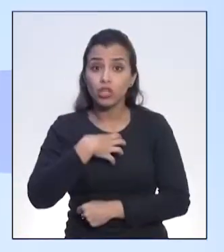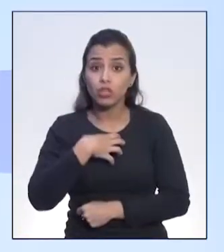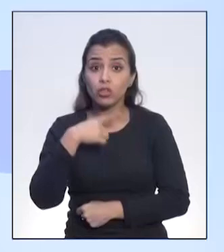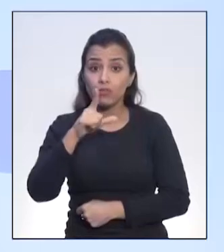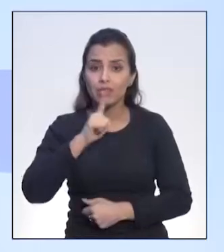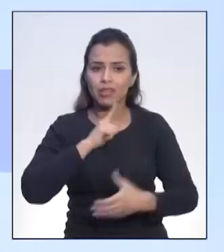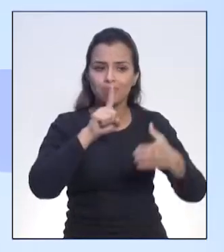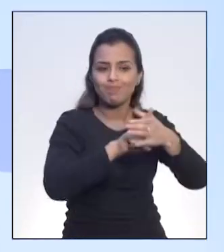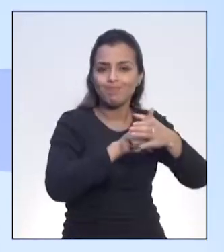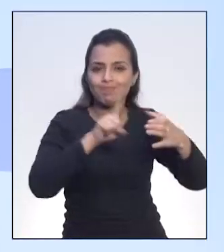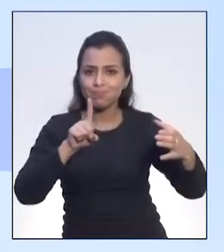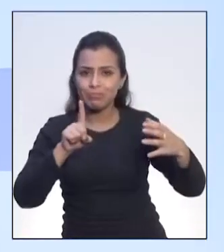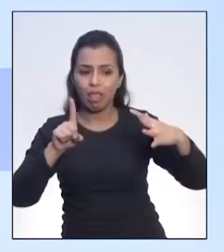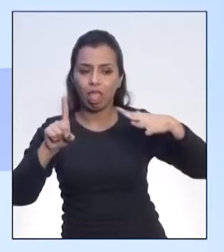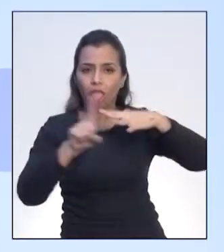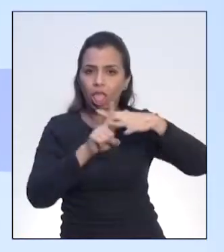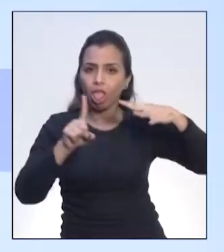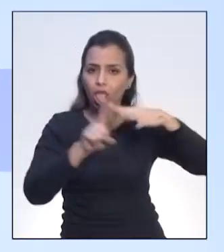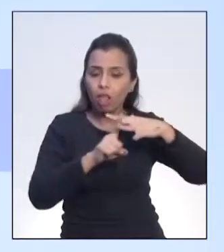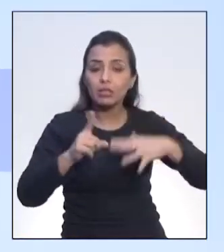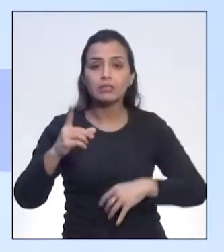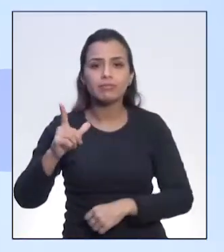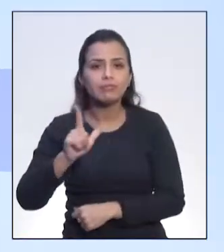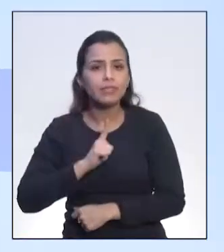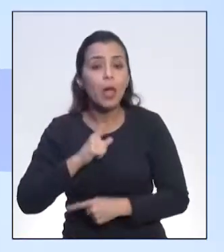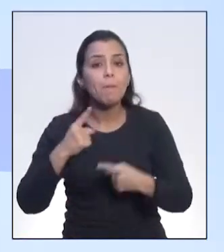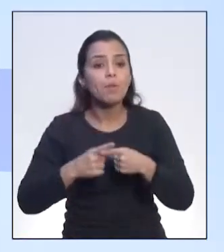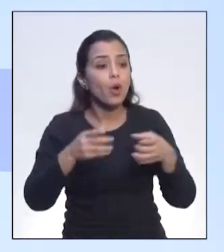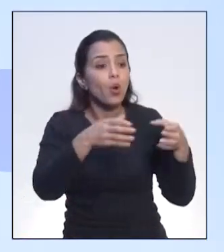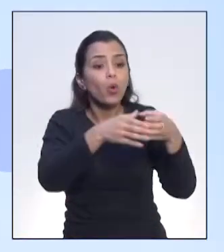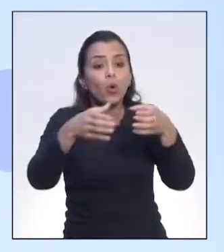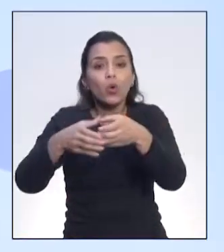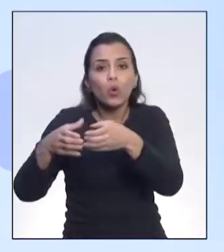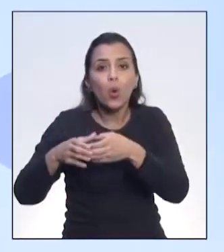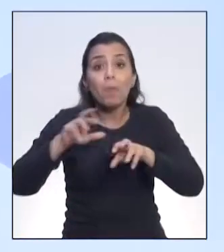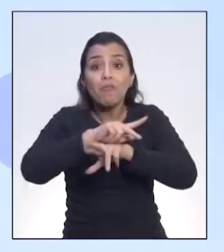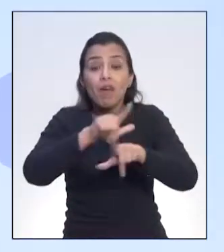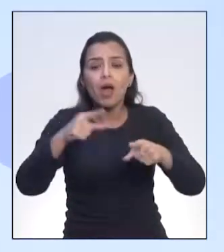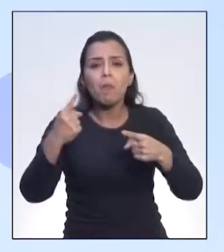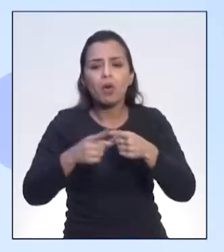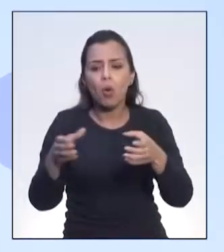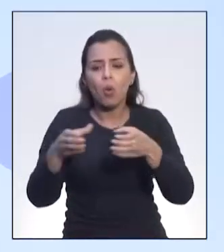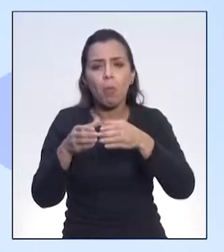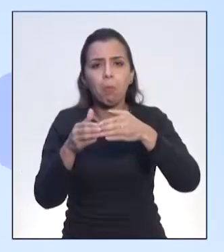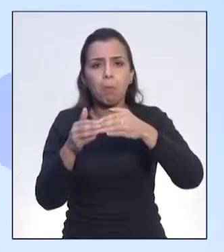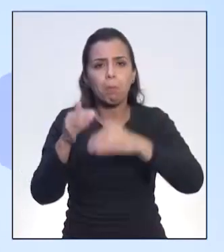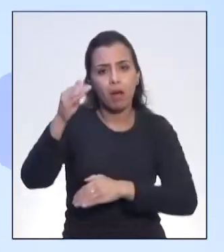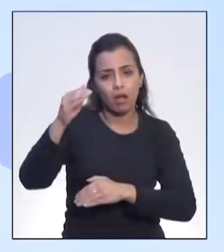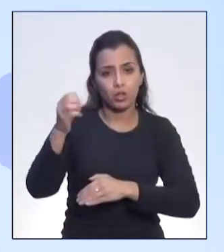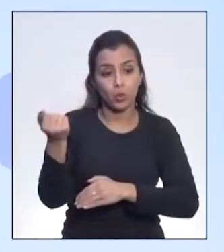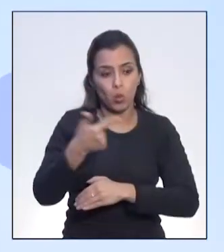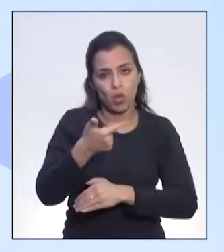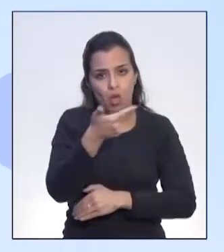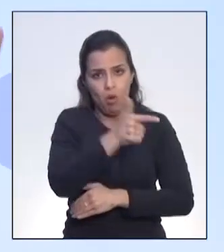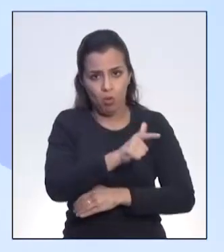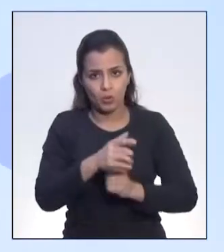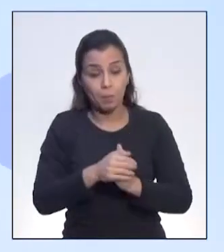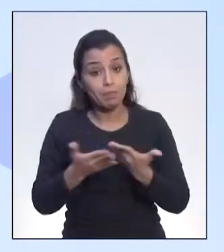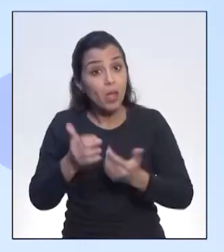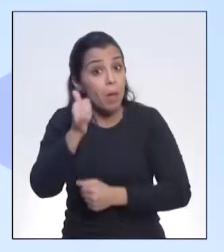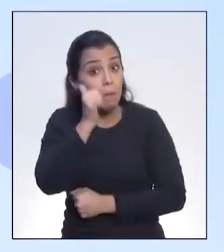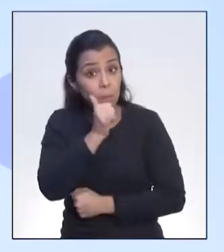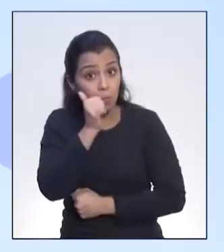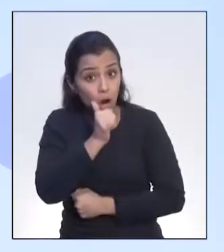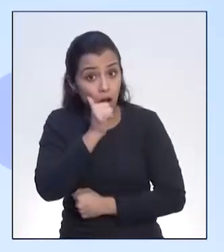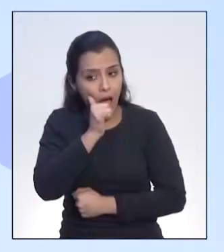que fazem com que determinados grupos estejam em uma situação de precariedade maior do que outros. Então, a mulher